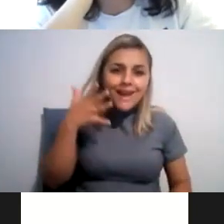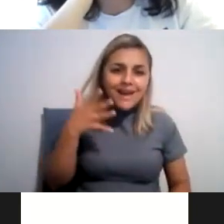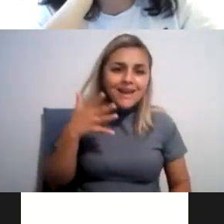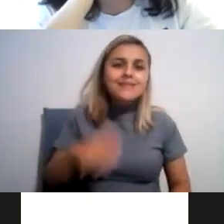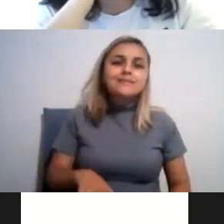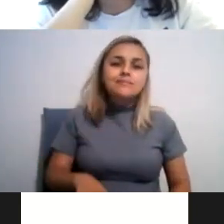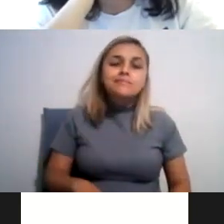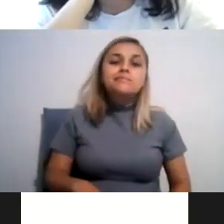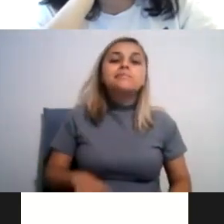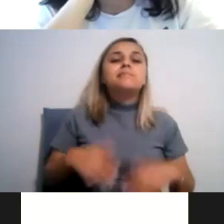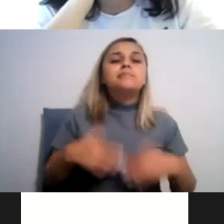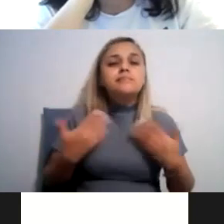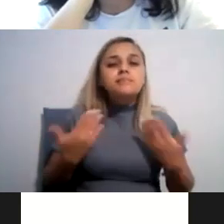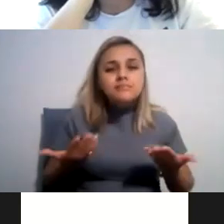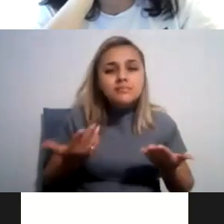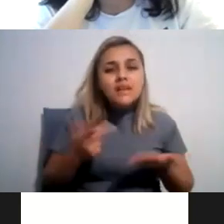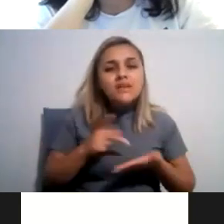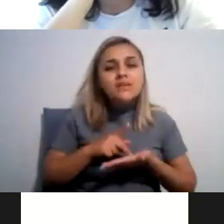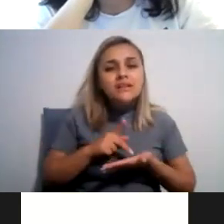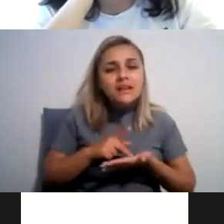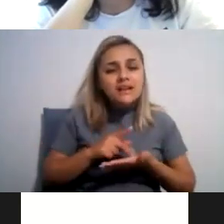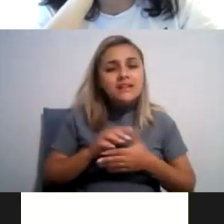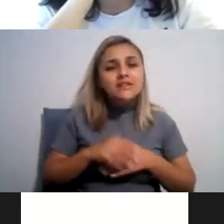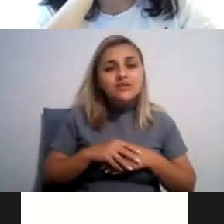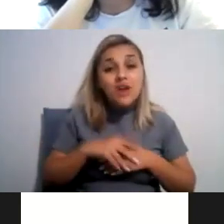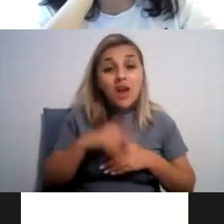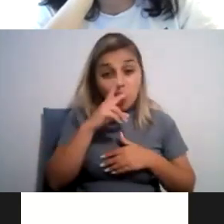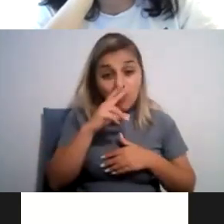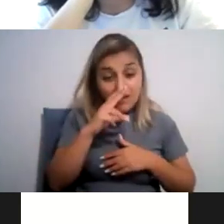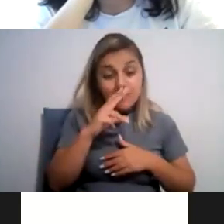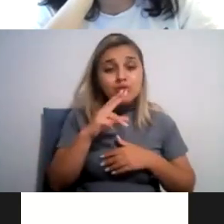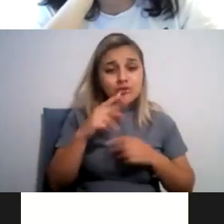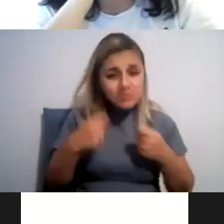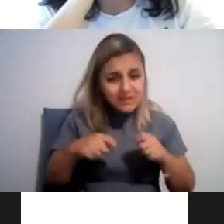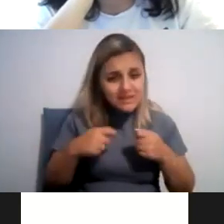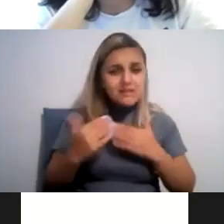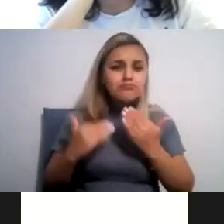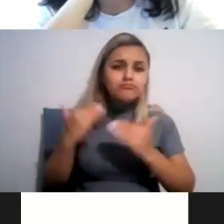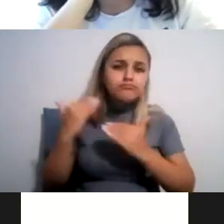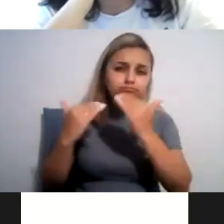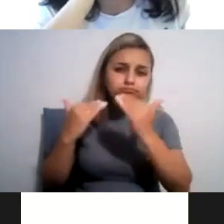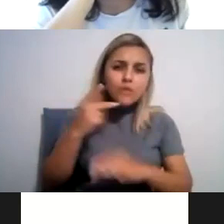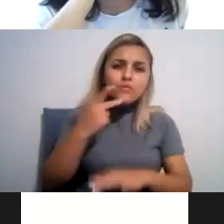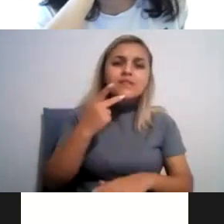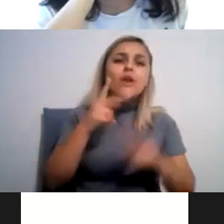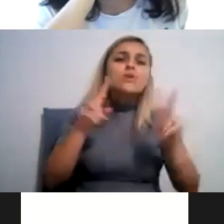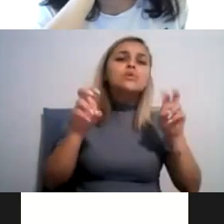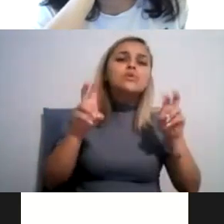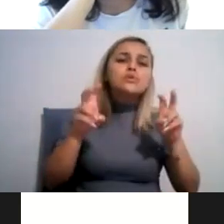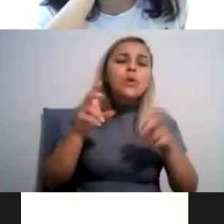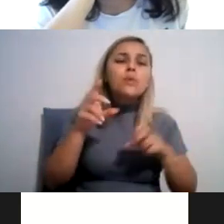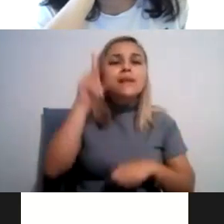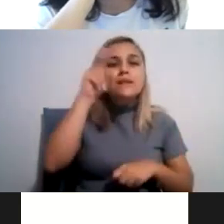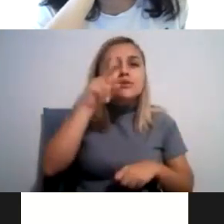E, de fato, acho que as coisas precisam evoluir, né? Você está contando uma história de 30, 35 anos atrás,